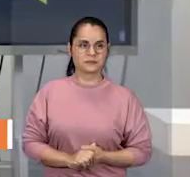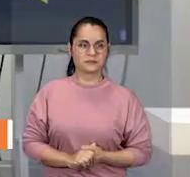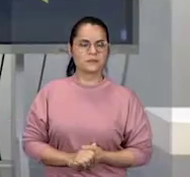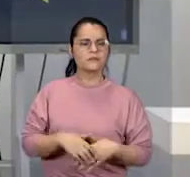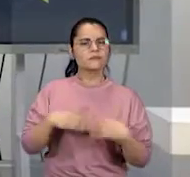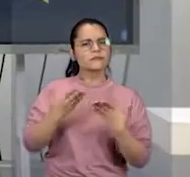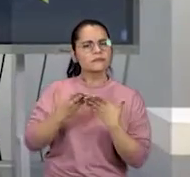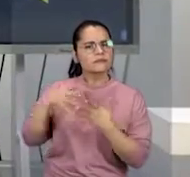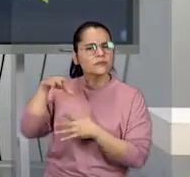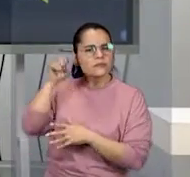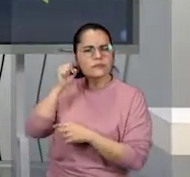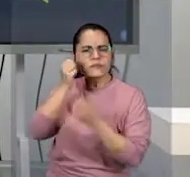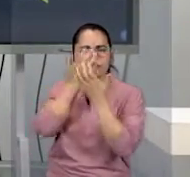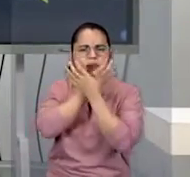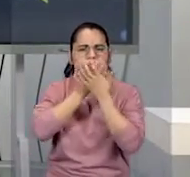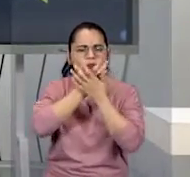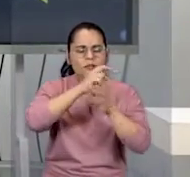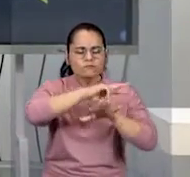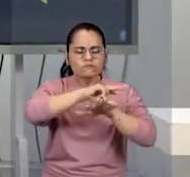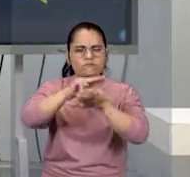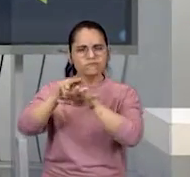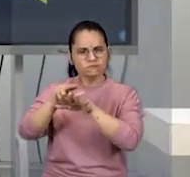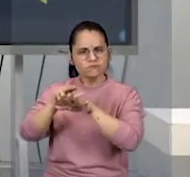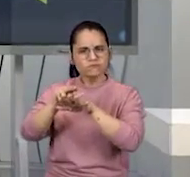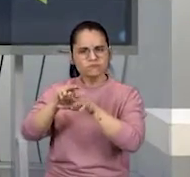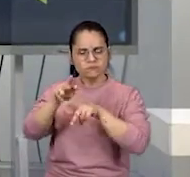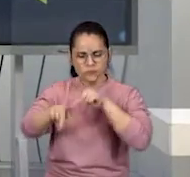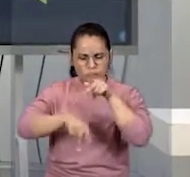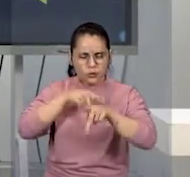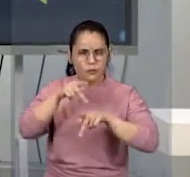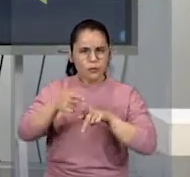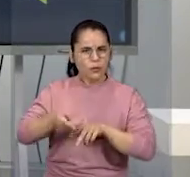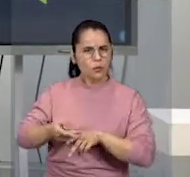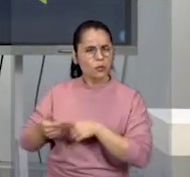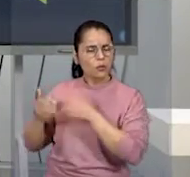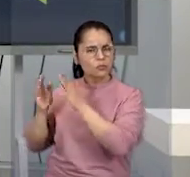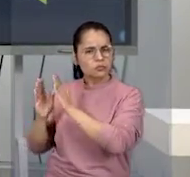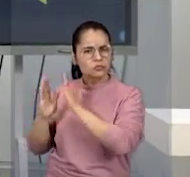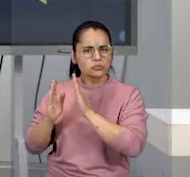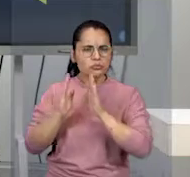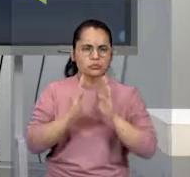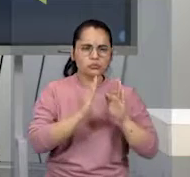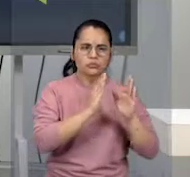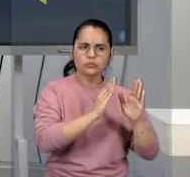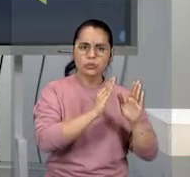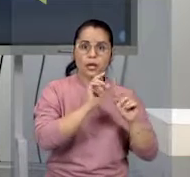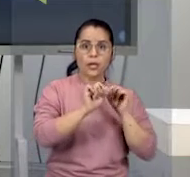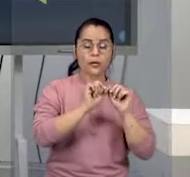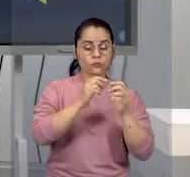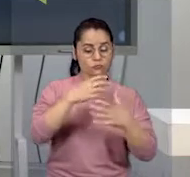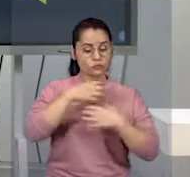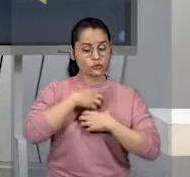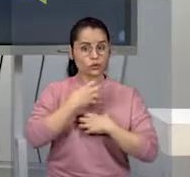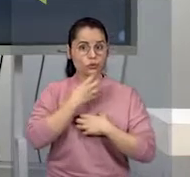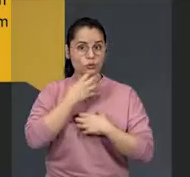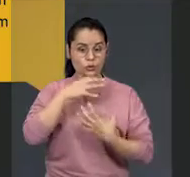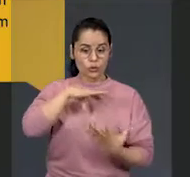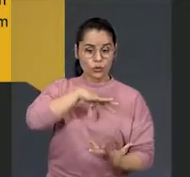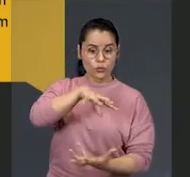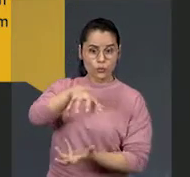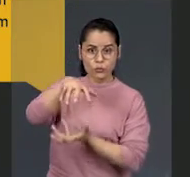Ouvir músicas de diferentes povos e épocas é uma forma de conhecer o mundo. Os